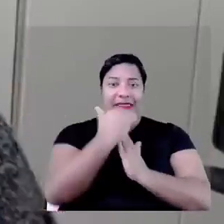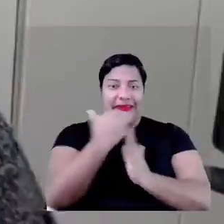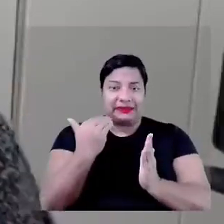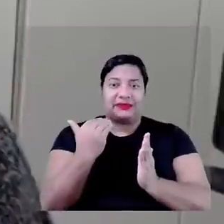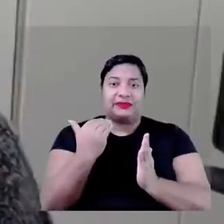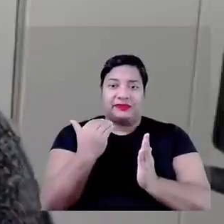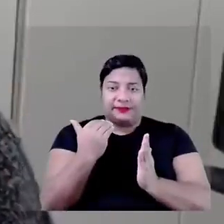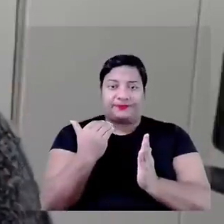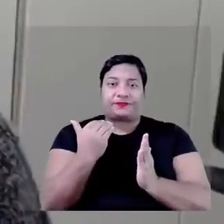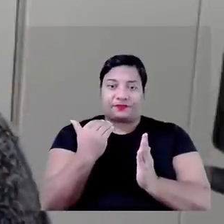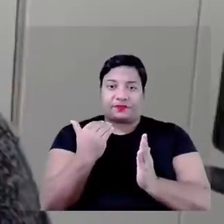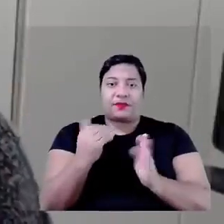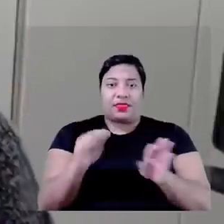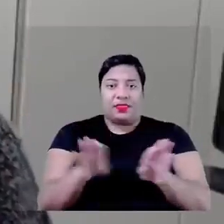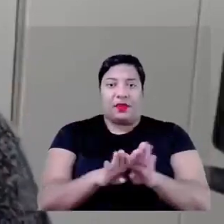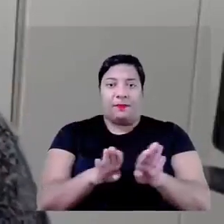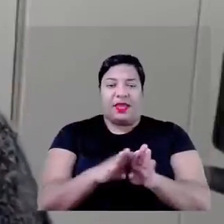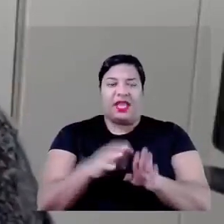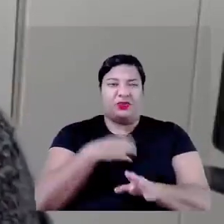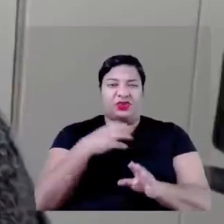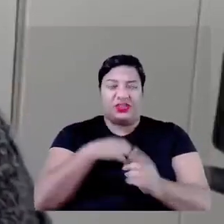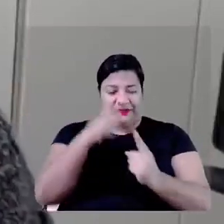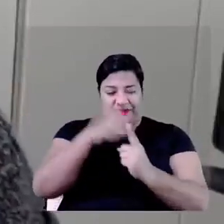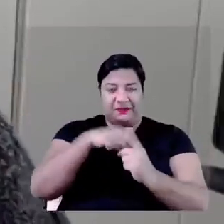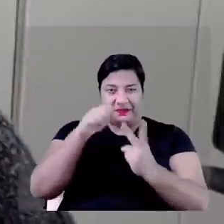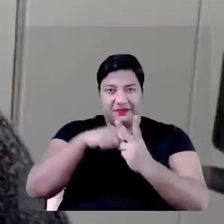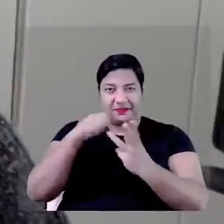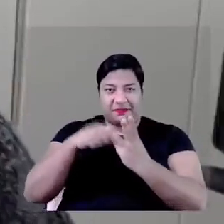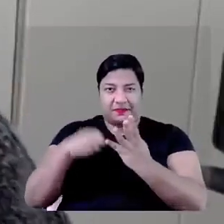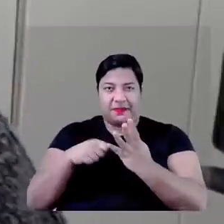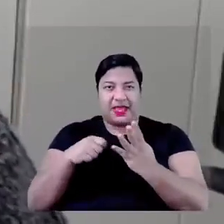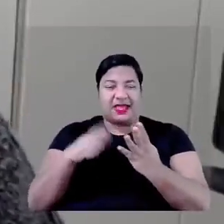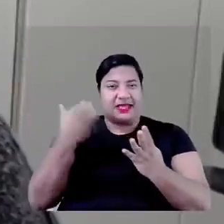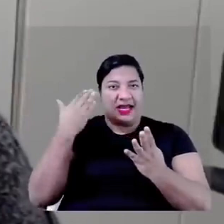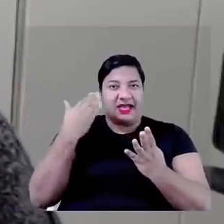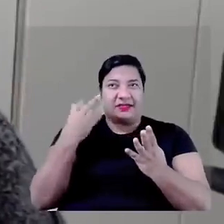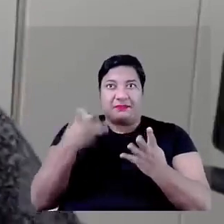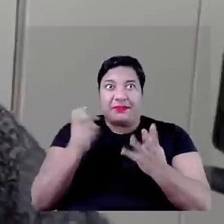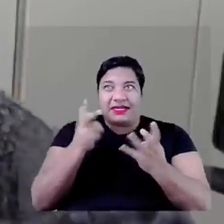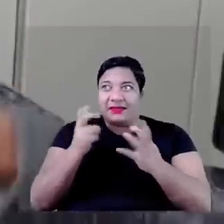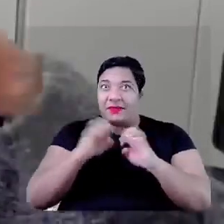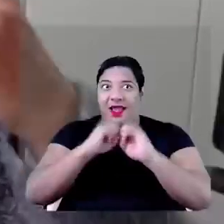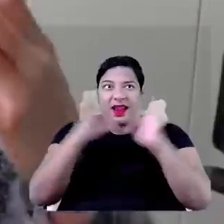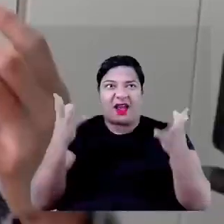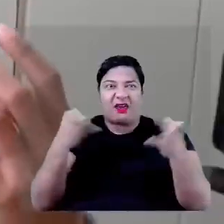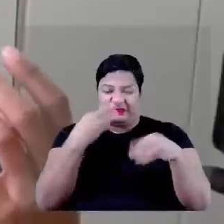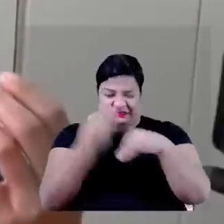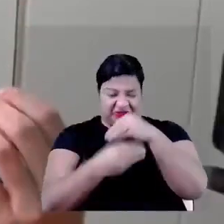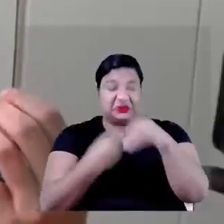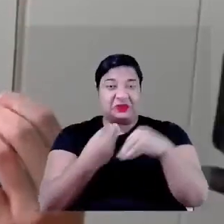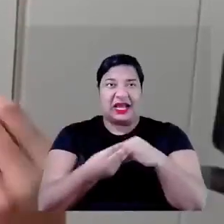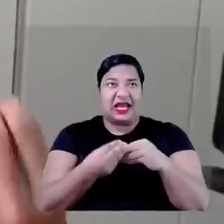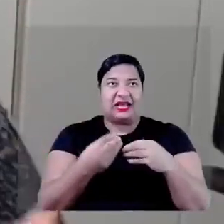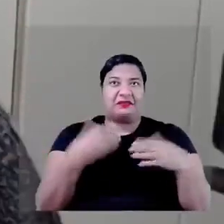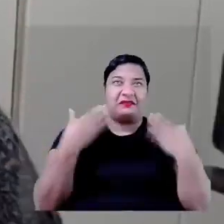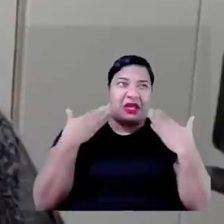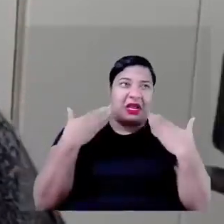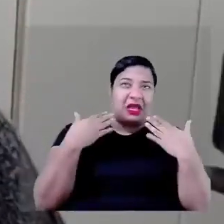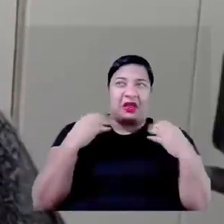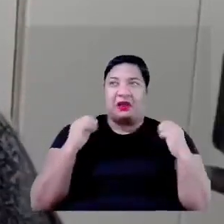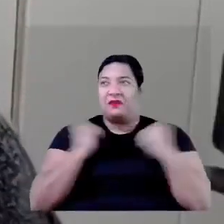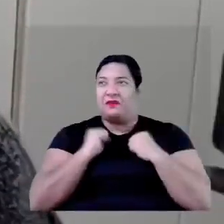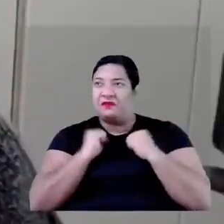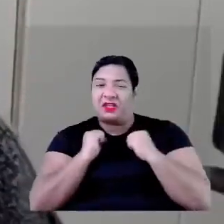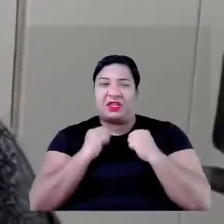nas próprias características das estações do ano, né, que antes eram tão marcantes, agora está tudo um pouco confuso, e o nosso